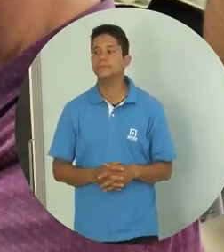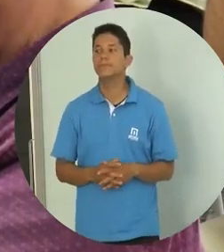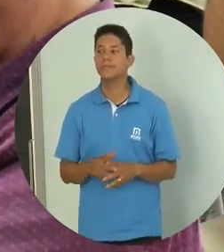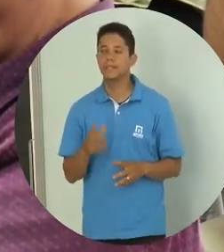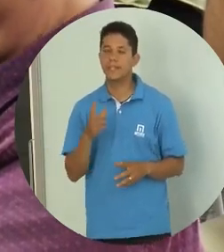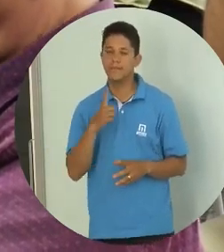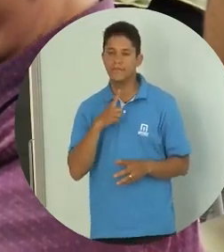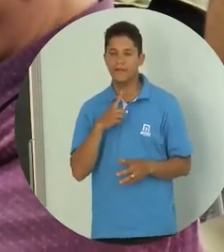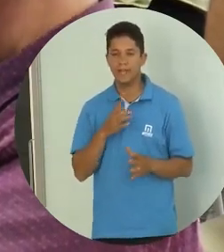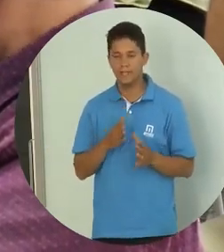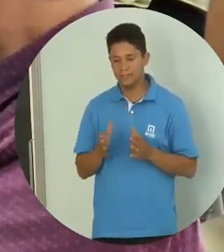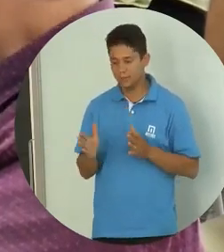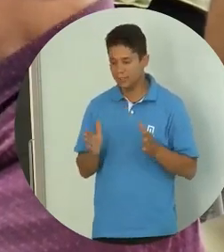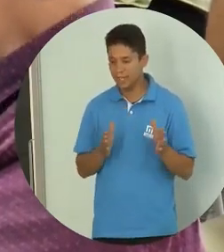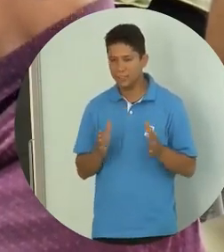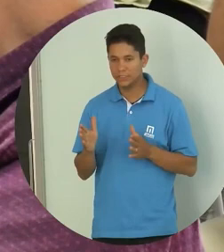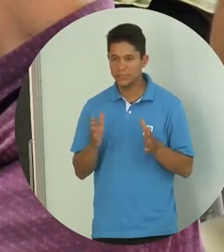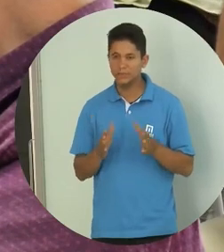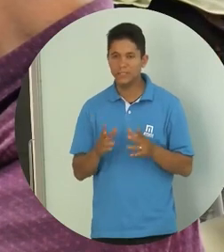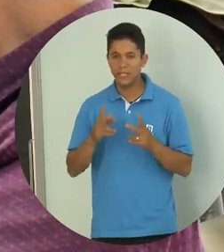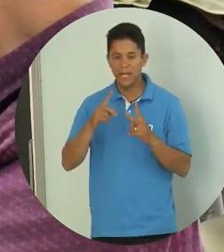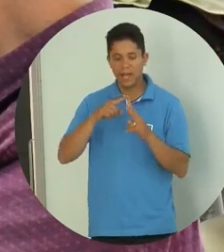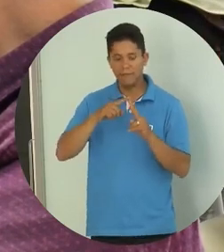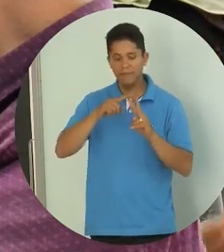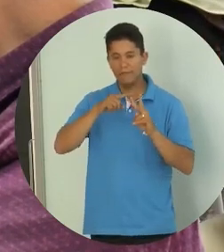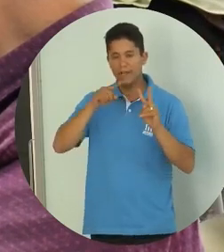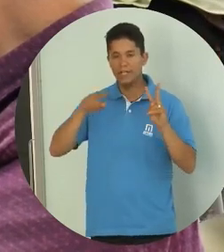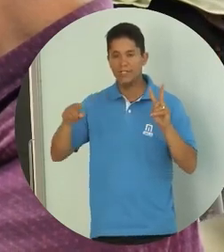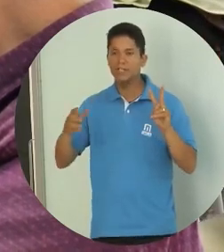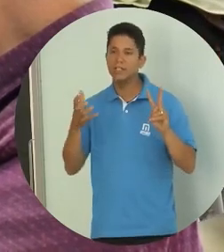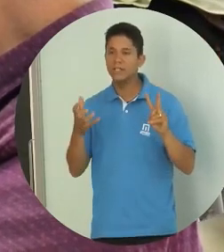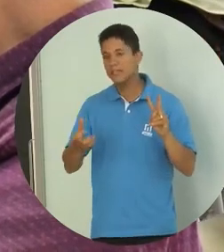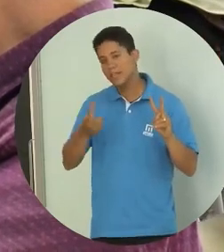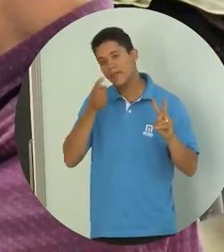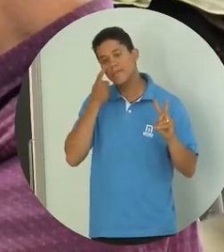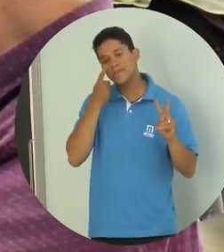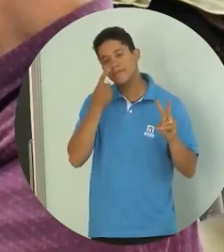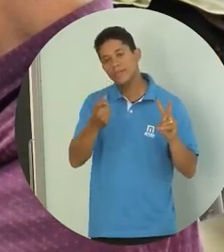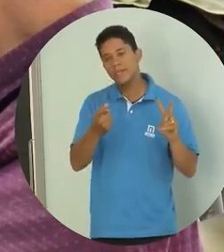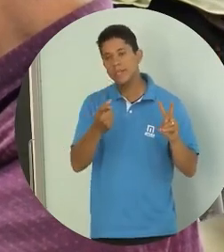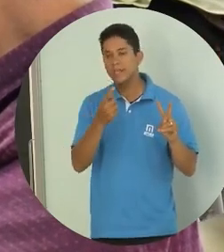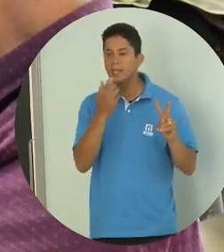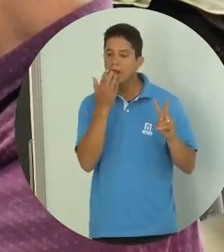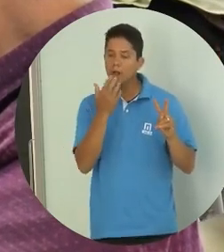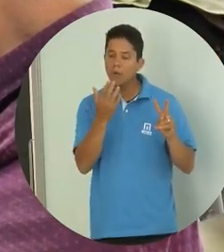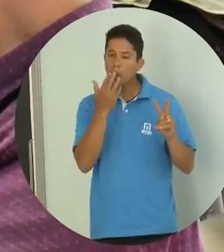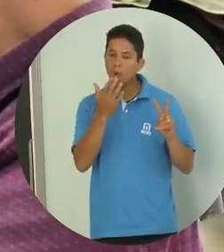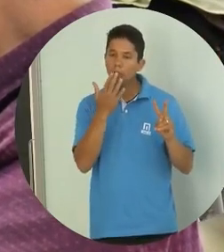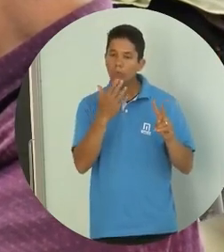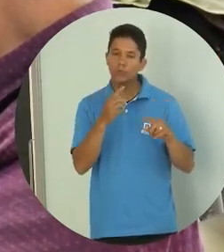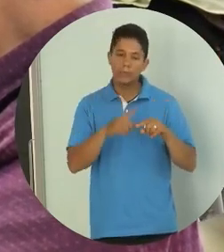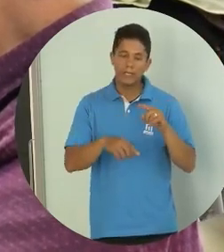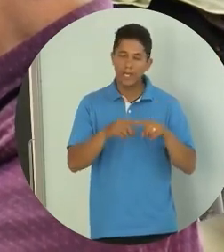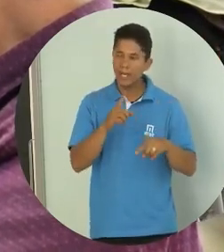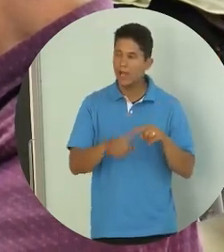Vale queria colorir o material para poder ver o que era a influência do material, o que eram outras